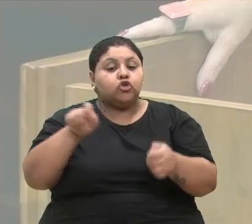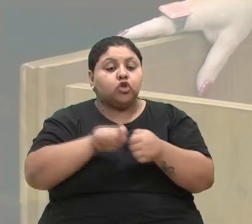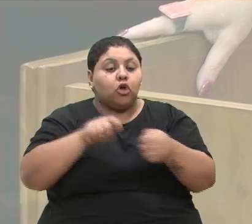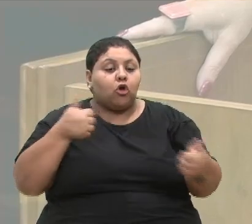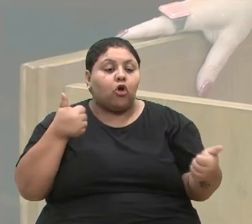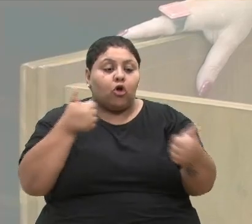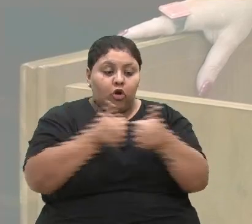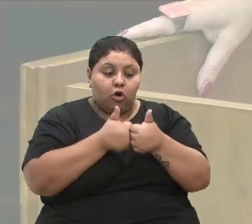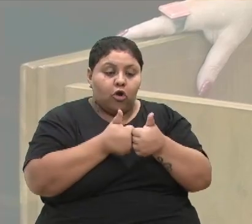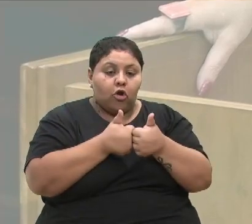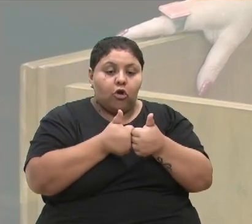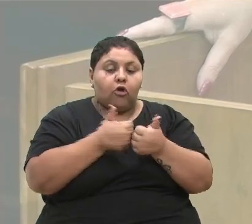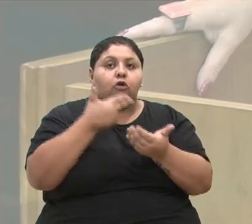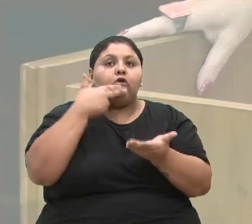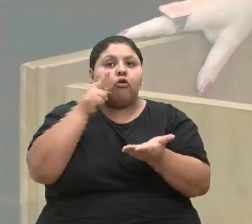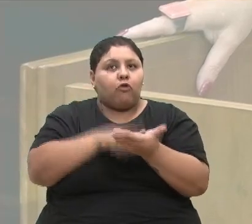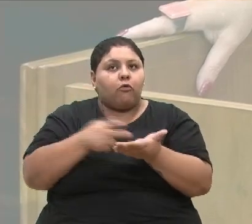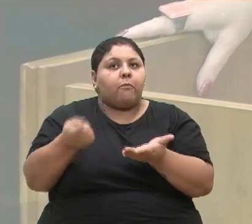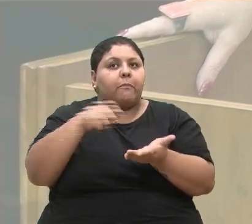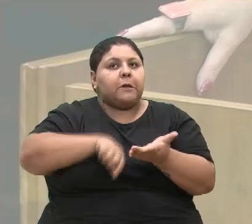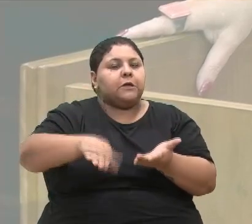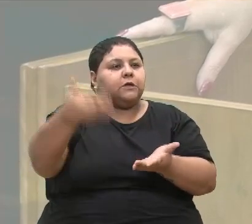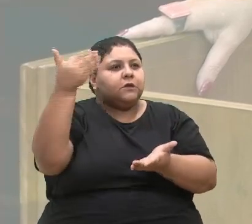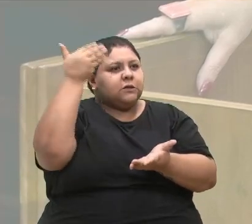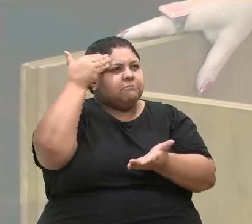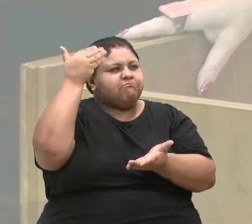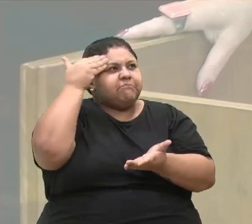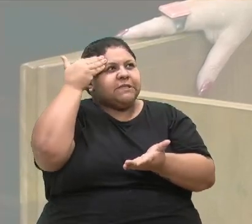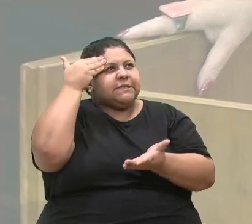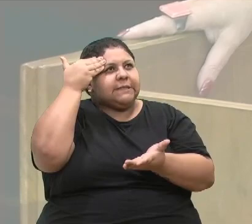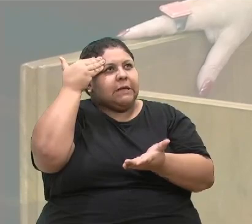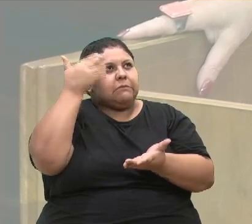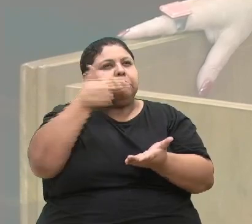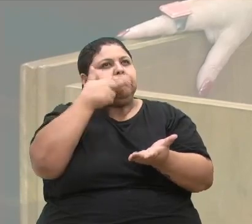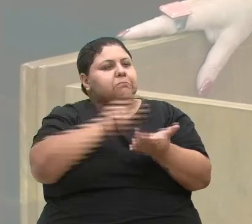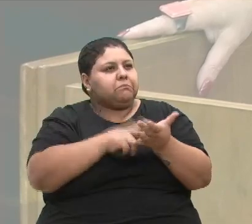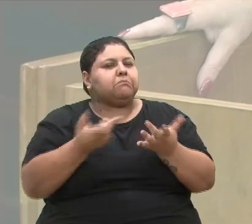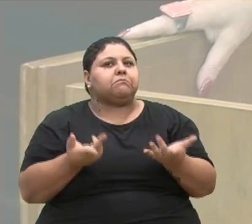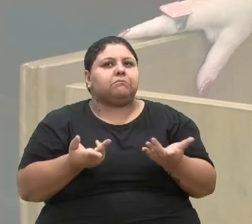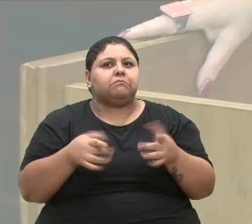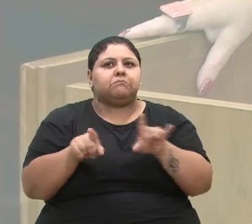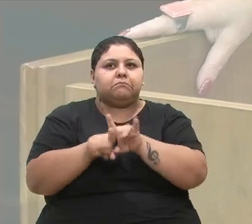junto essa carta. Nós precisamos pensar junto uma carta. Além